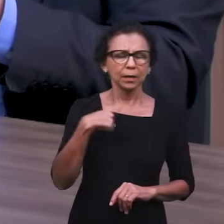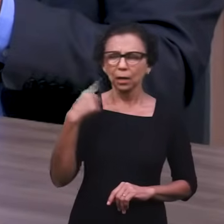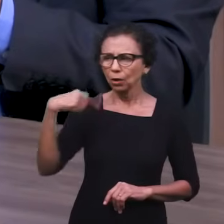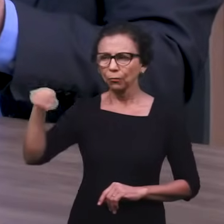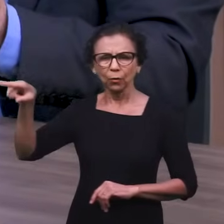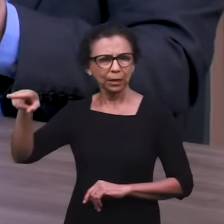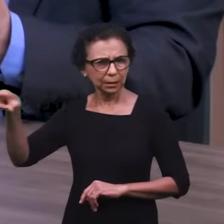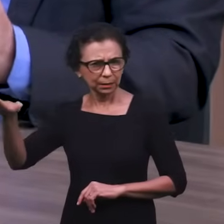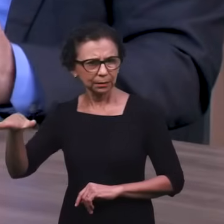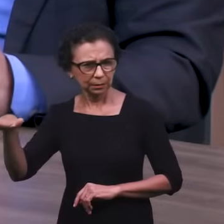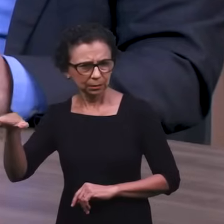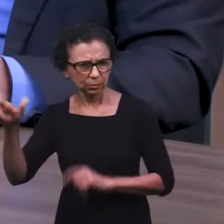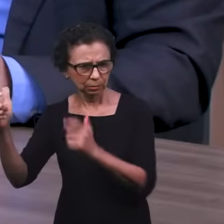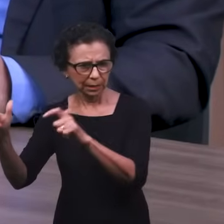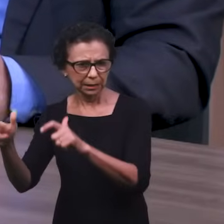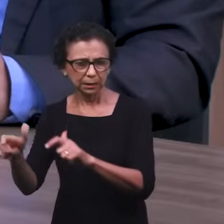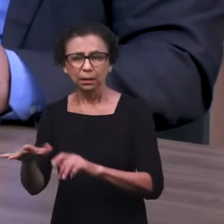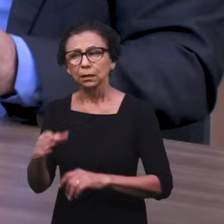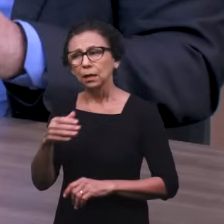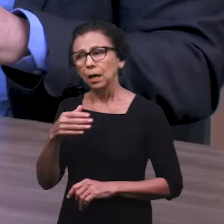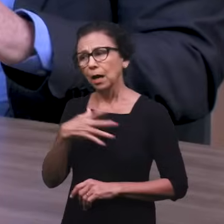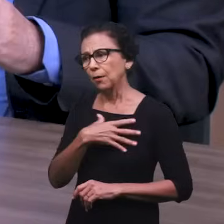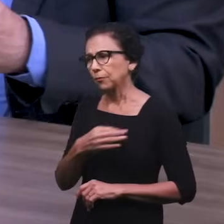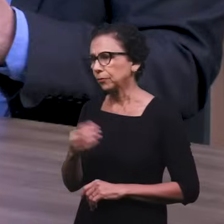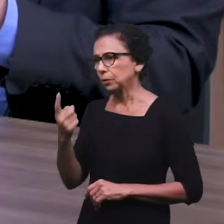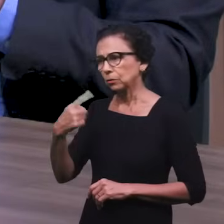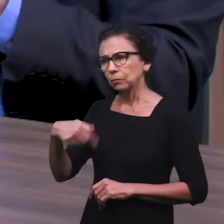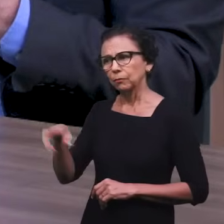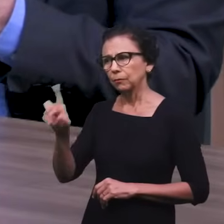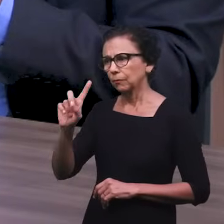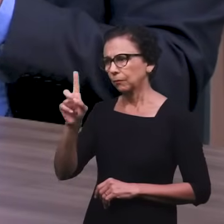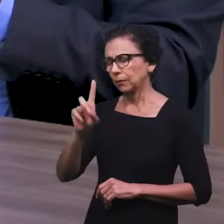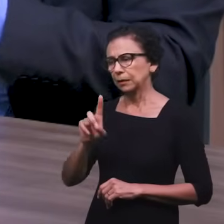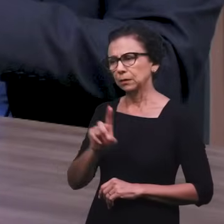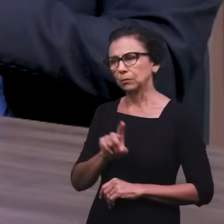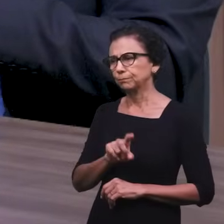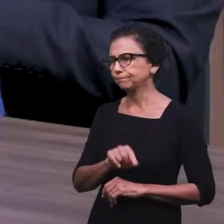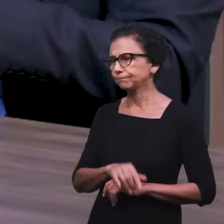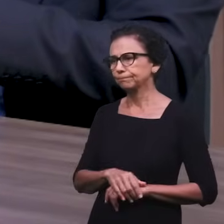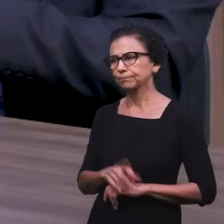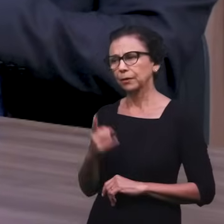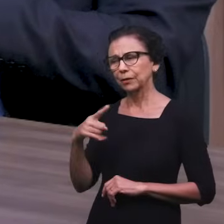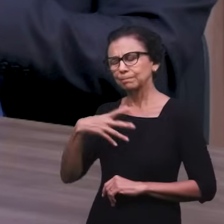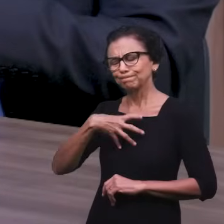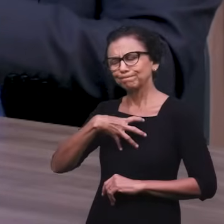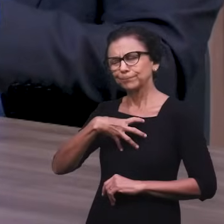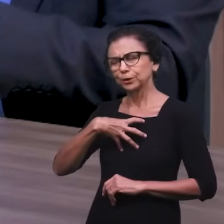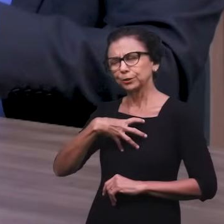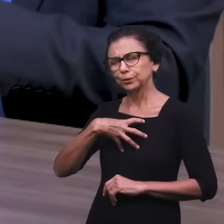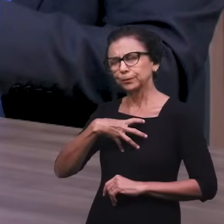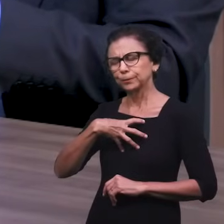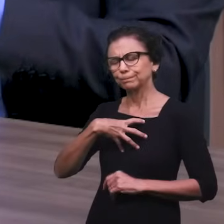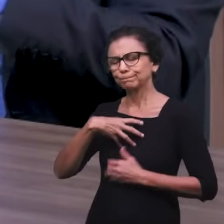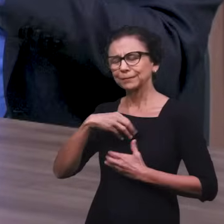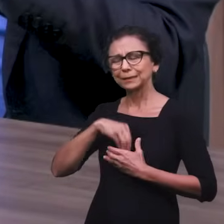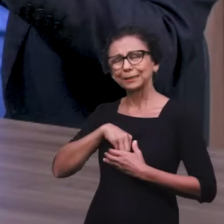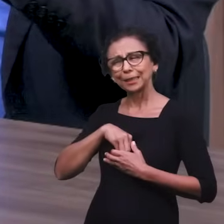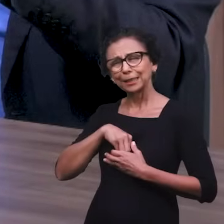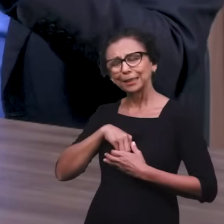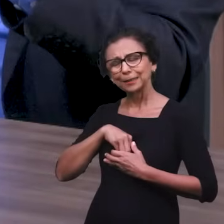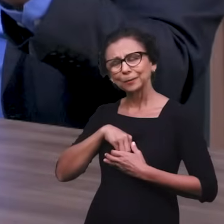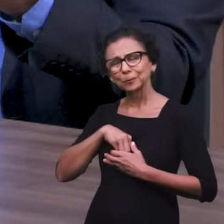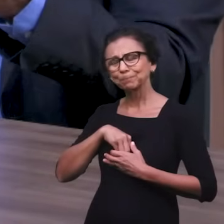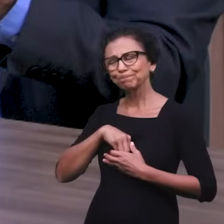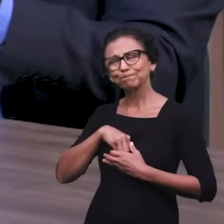no caso de um servo, uma serva do seu, só toca, né? Algo ali que são elementos, são fontes de informação que